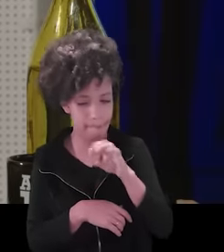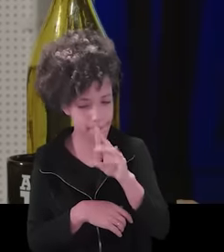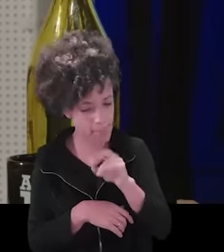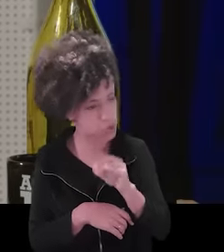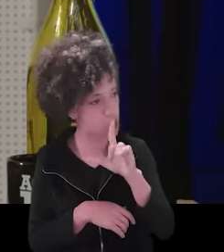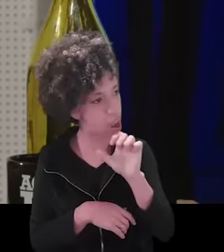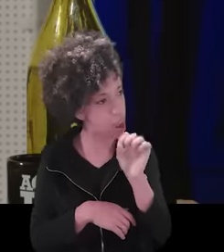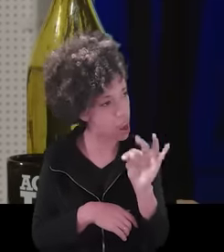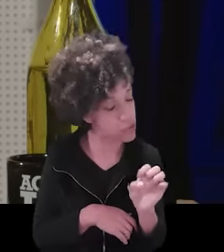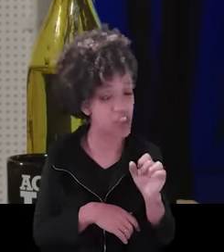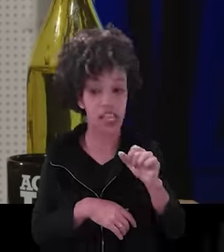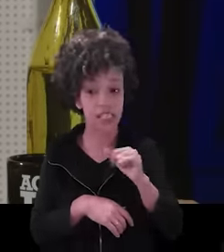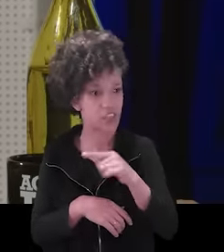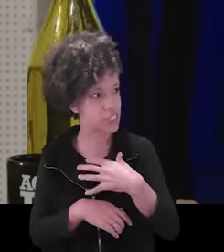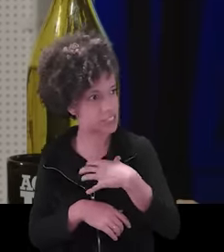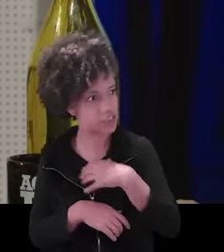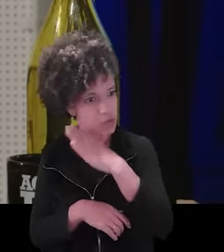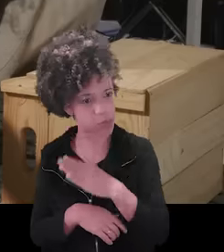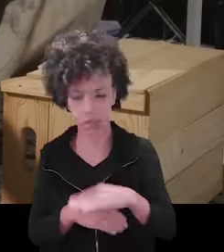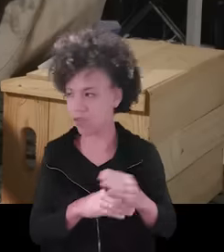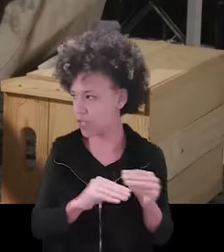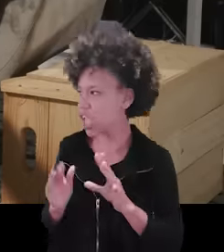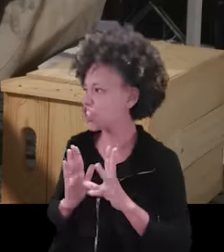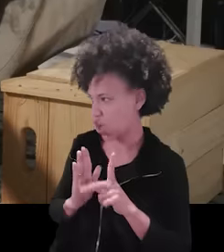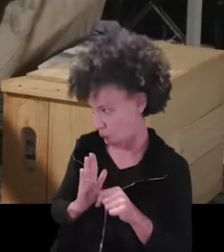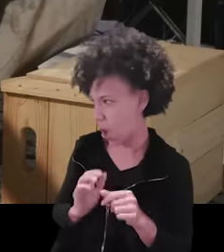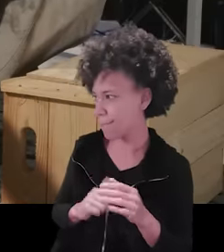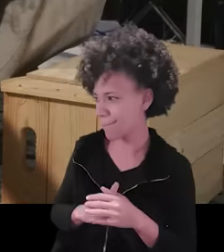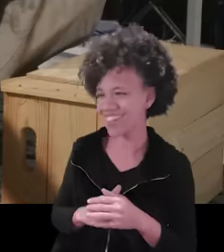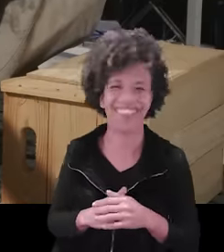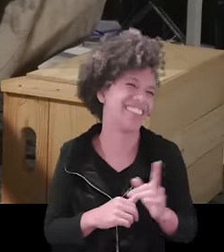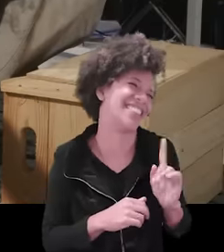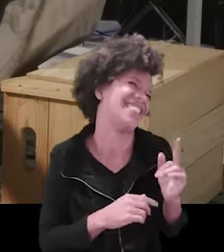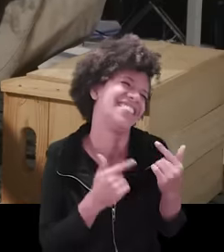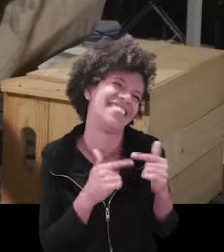metrowest se você quer se sentir no Brasil você vai para esse lugar